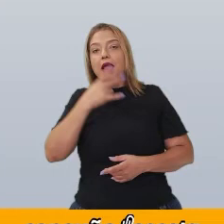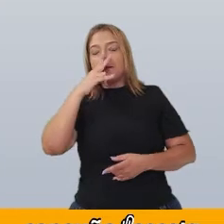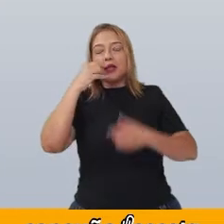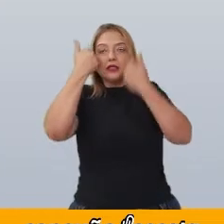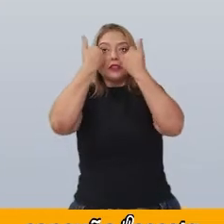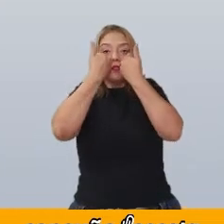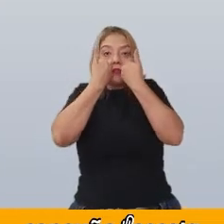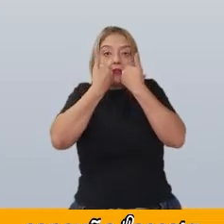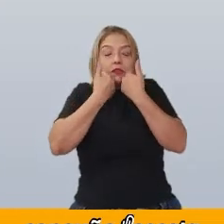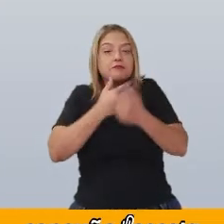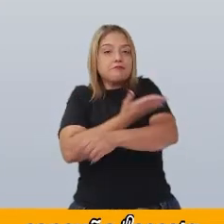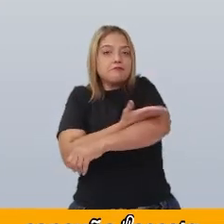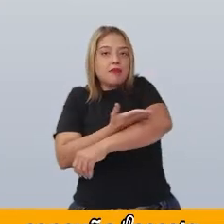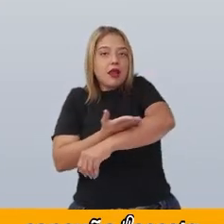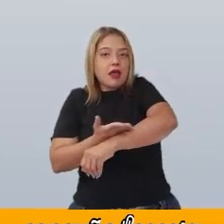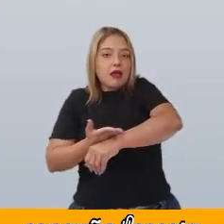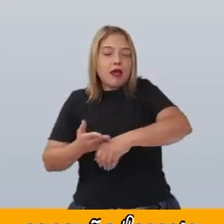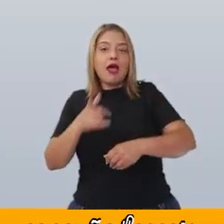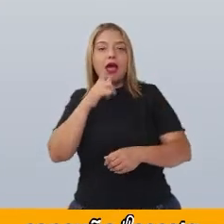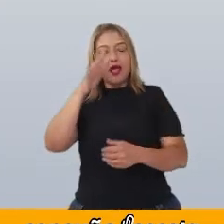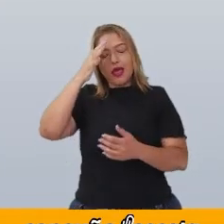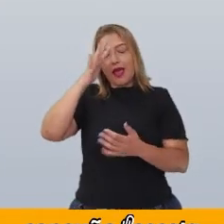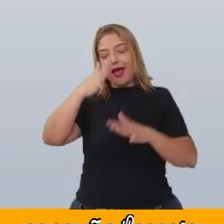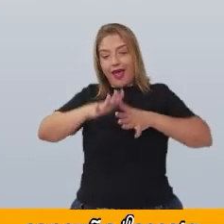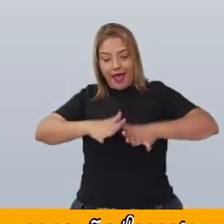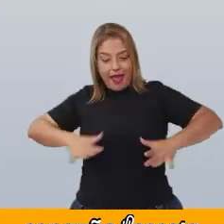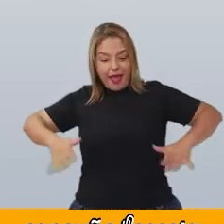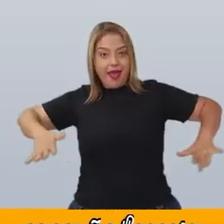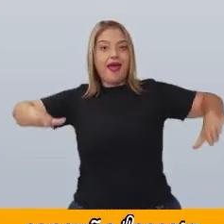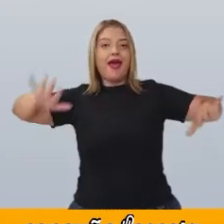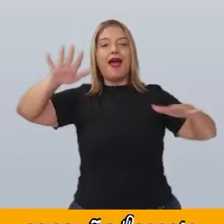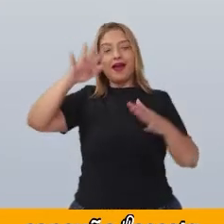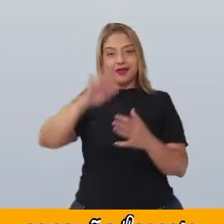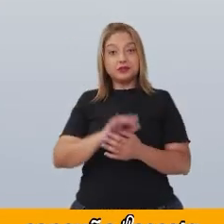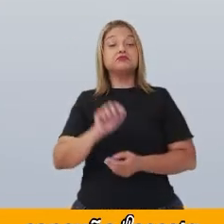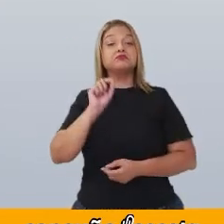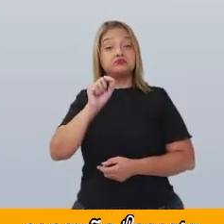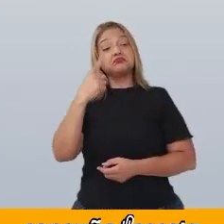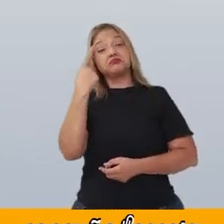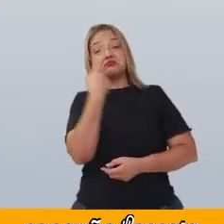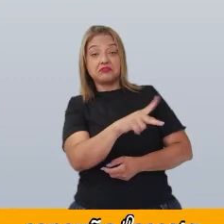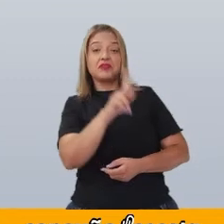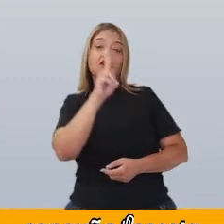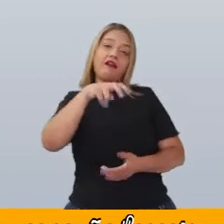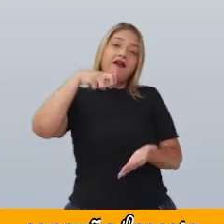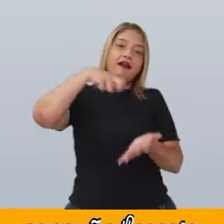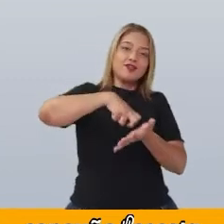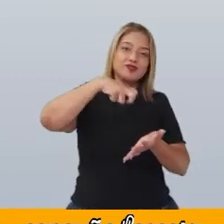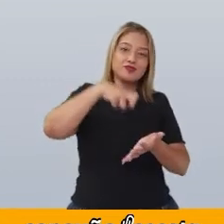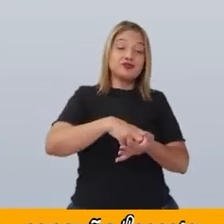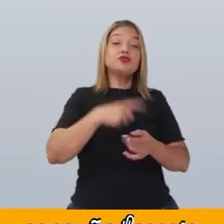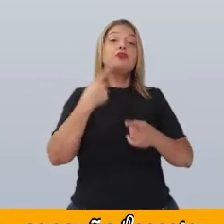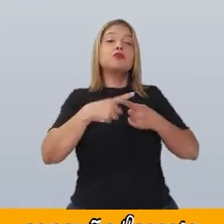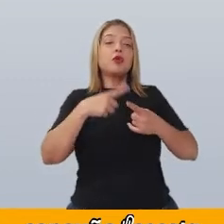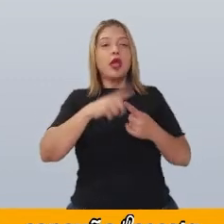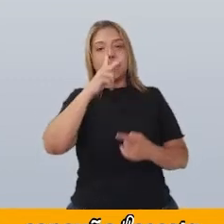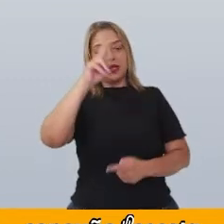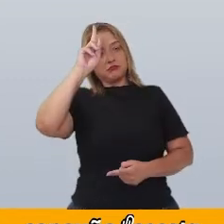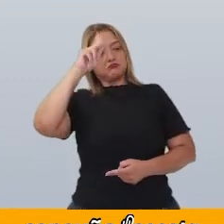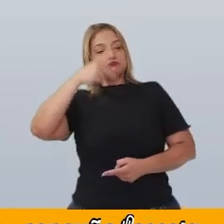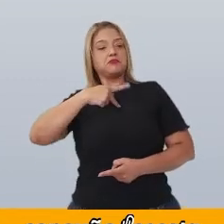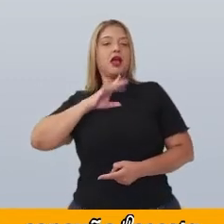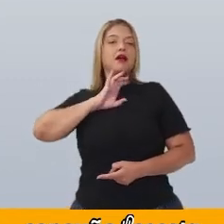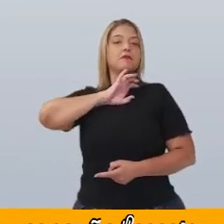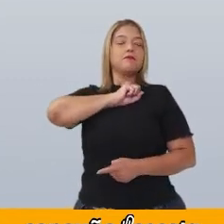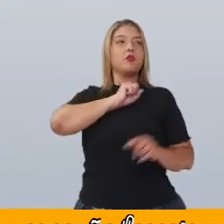lago. Esse foi o castigo do belo Narciso, cujo destino foi amar a si próprio.